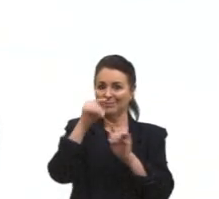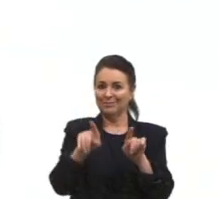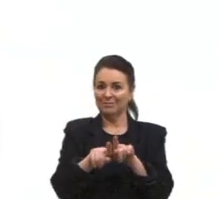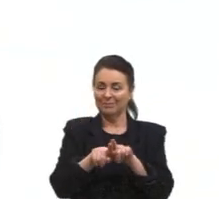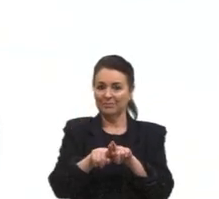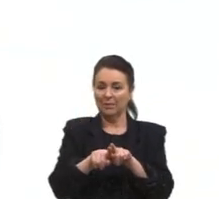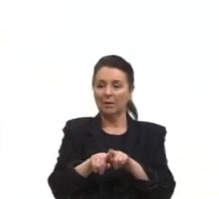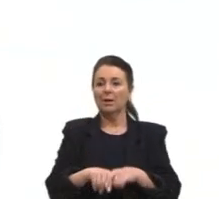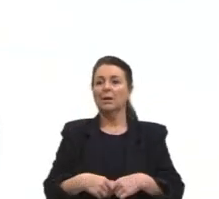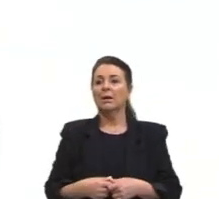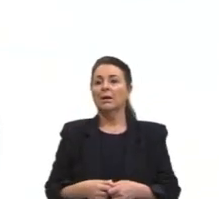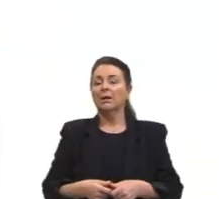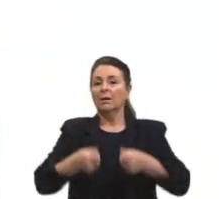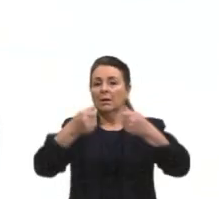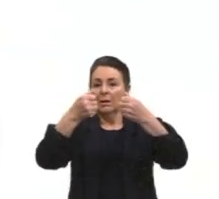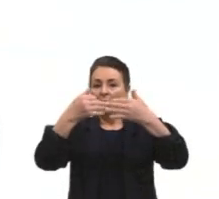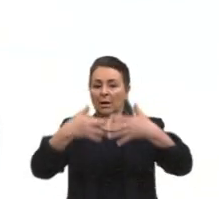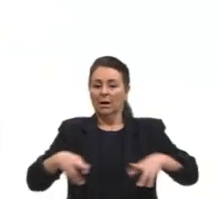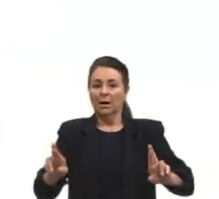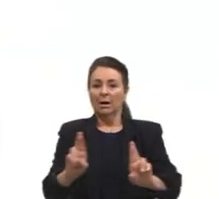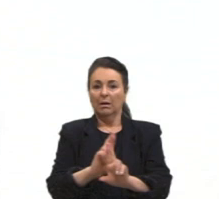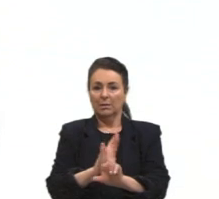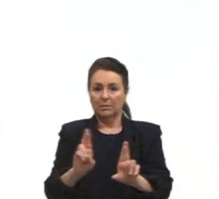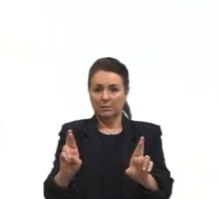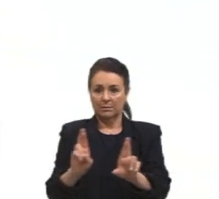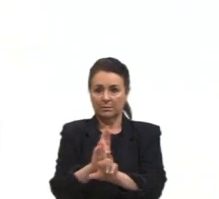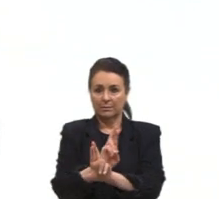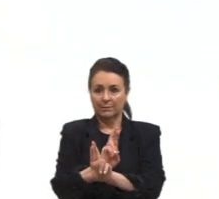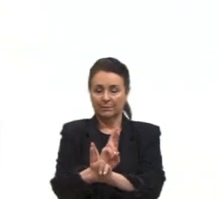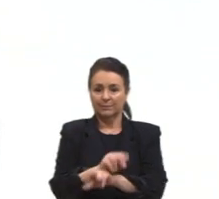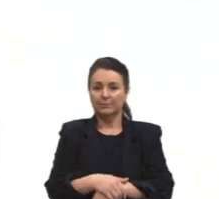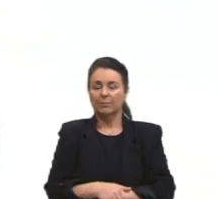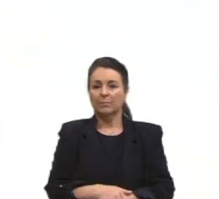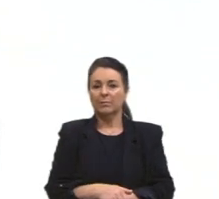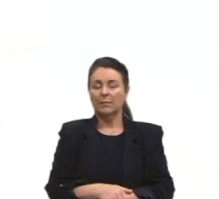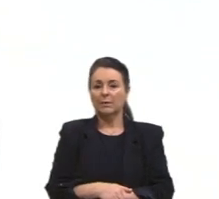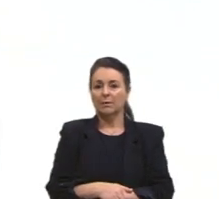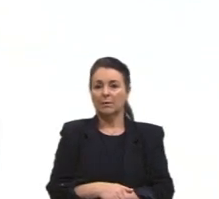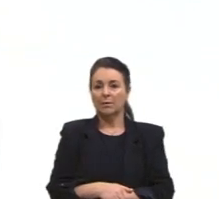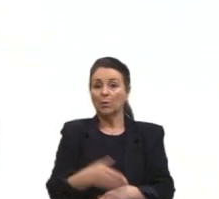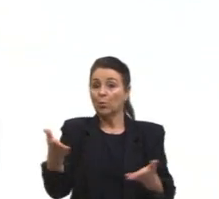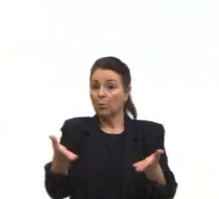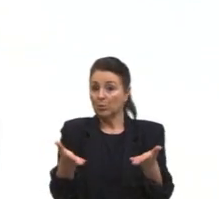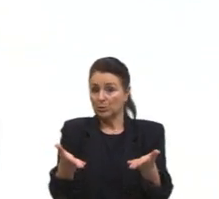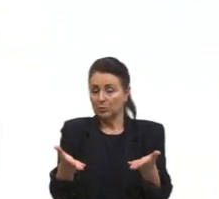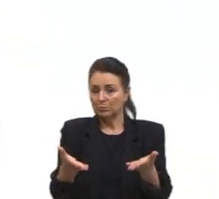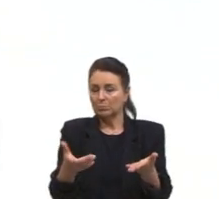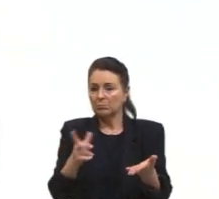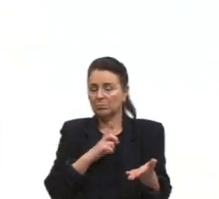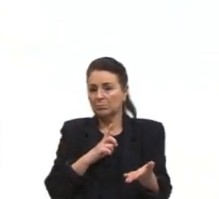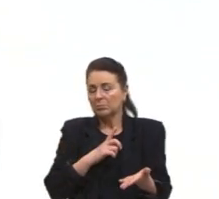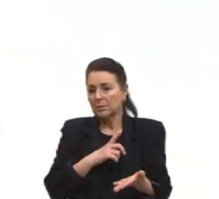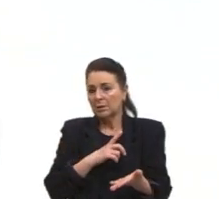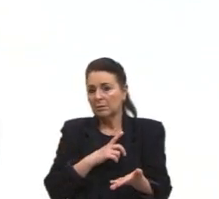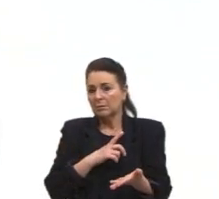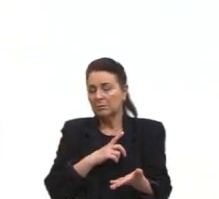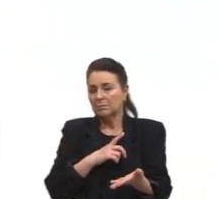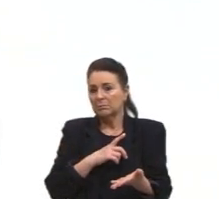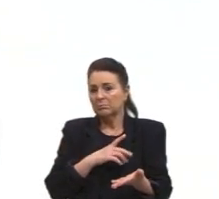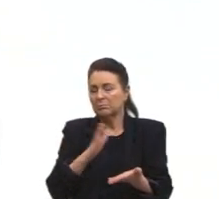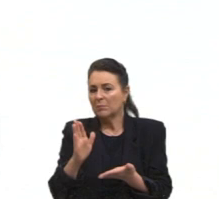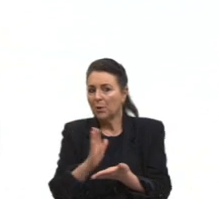falando então relacionado a essa questão hoje né nós tivemos algumas